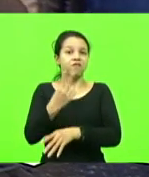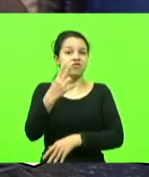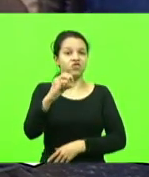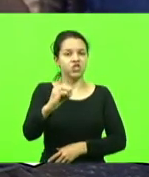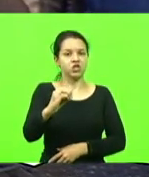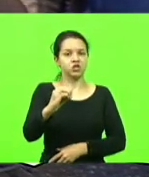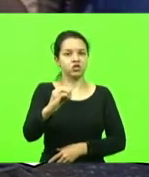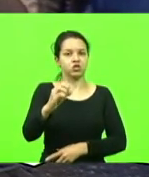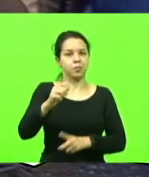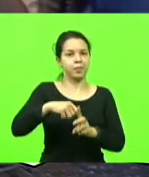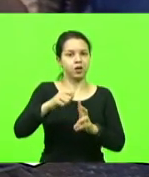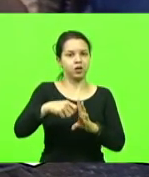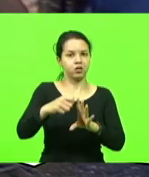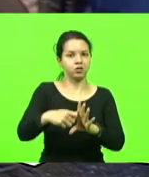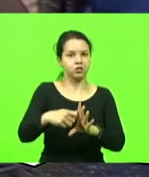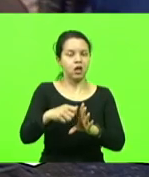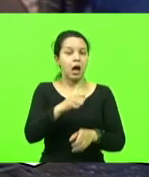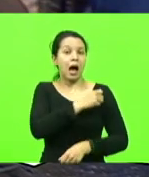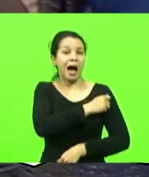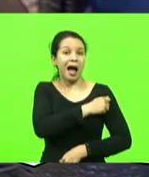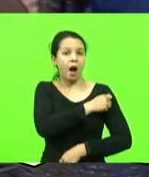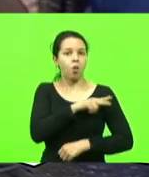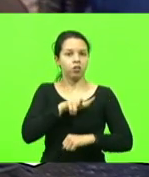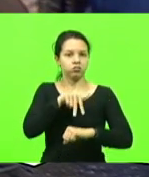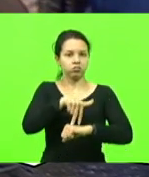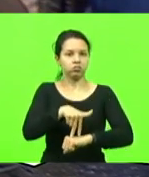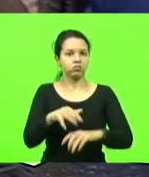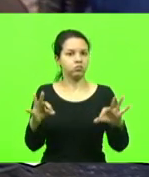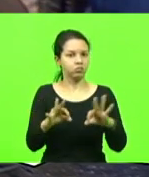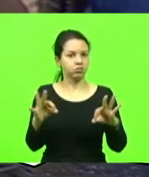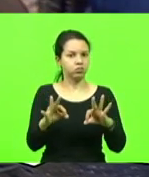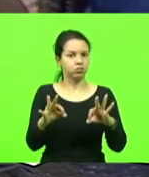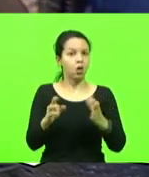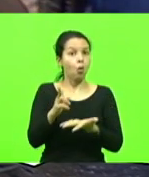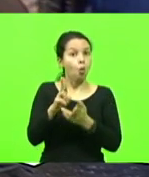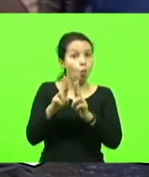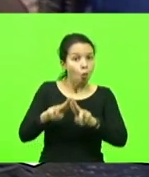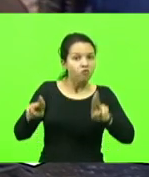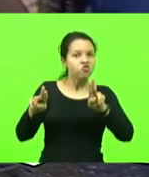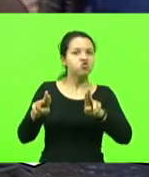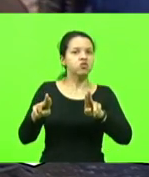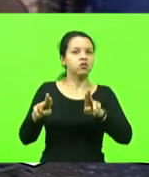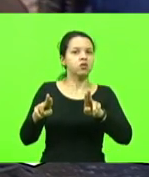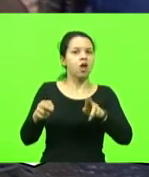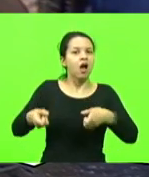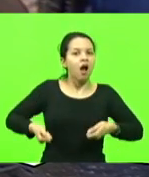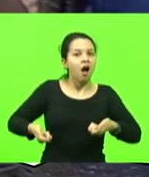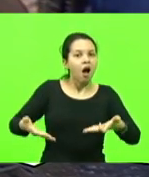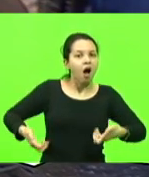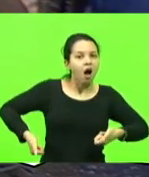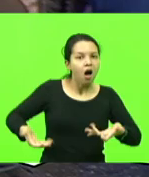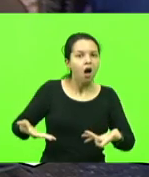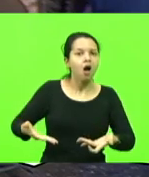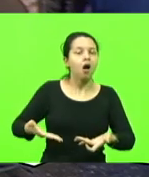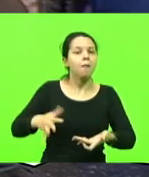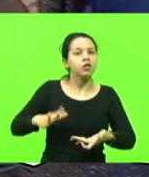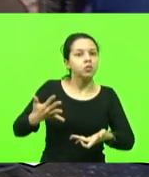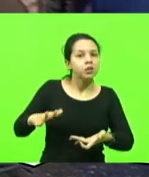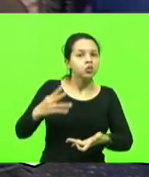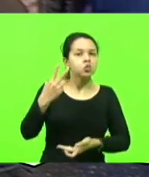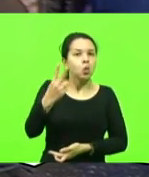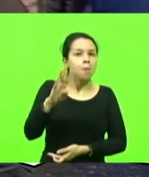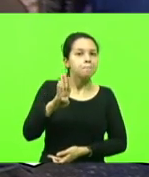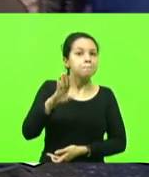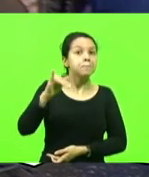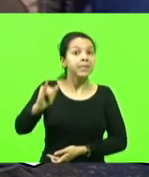aulas presenciais. A UFSC tem um custo aproximado de quase 2 bilhões de reais ao pagador